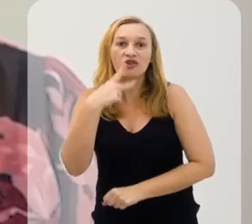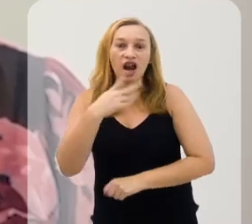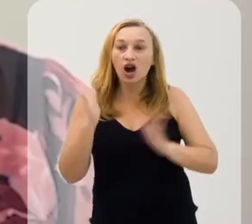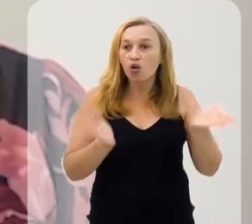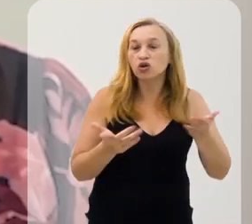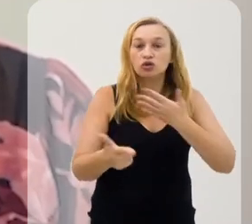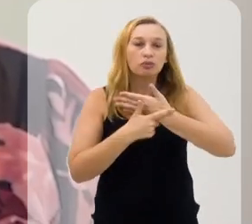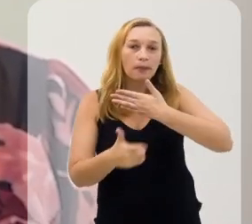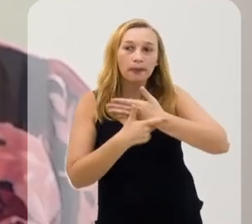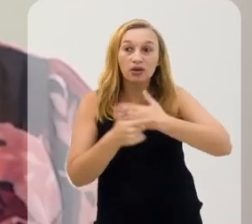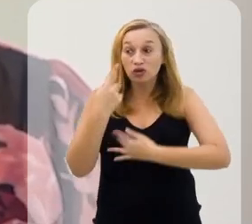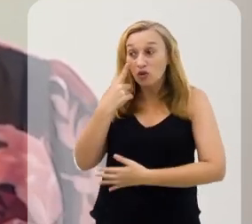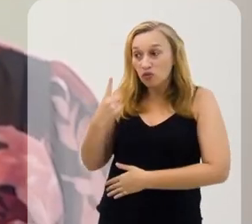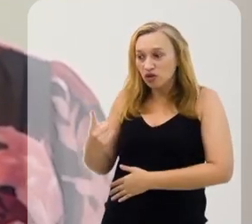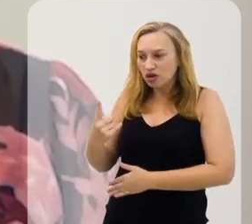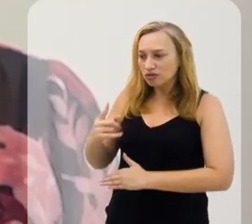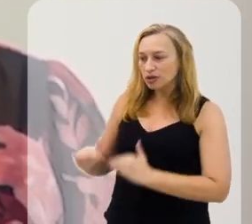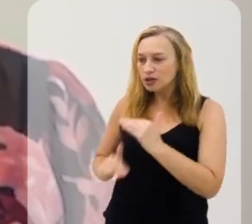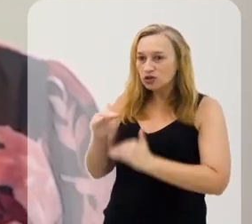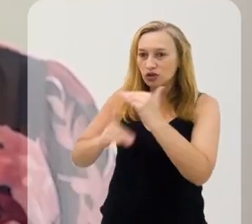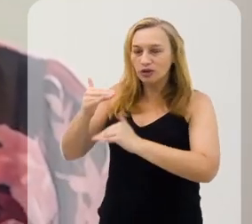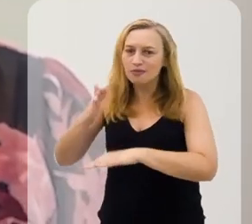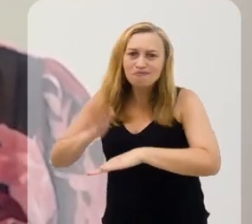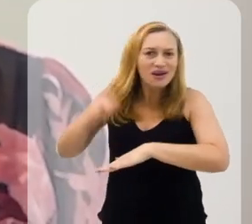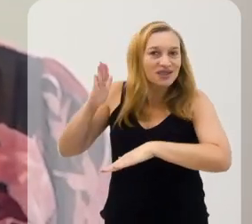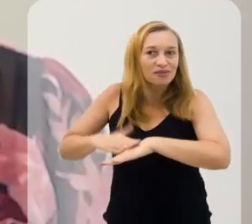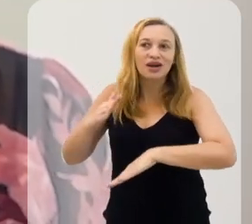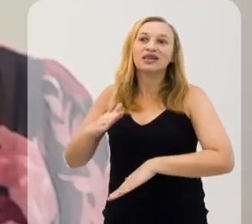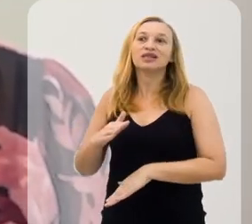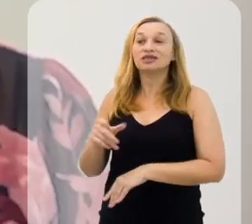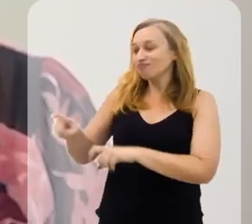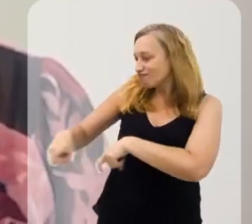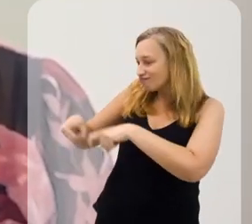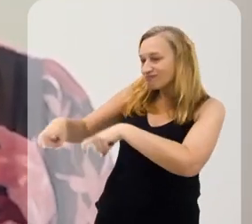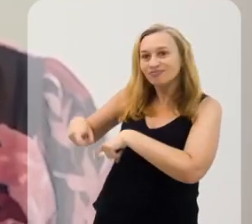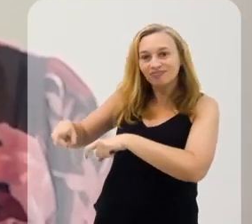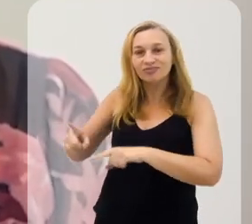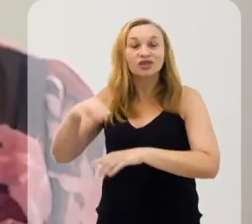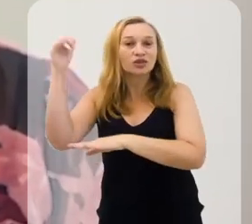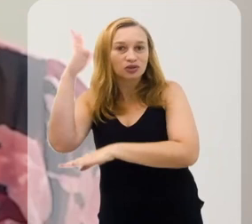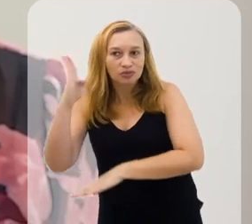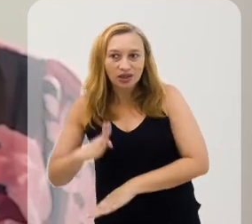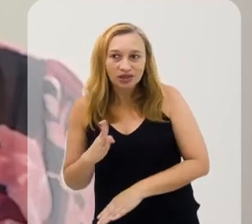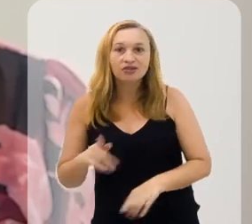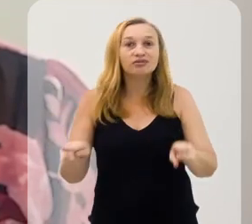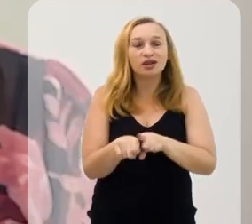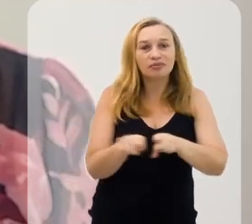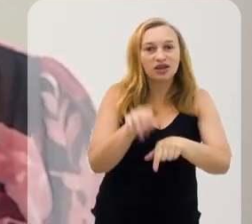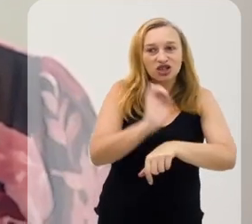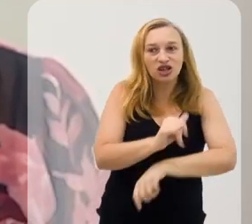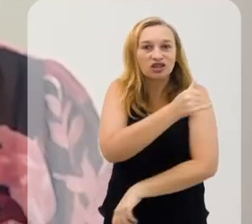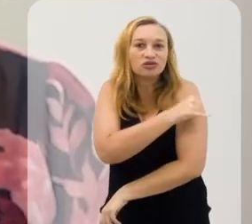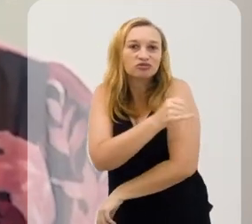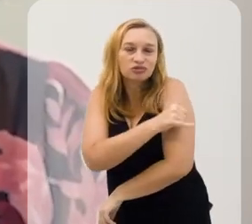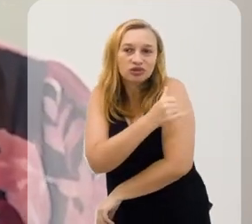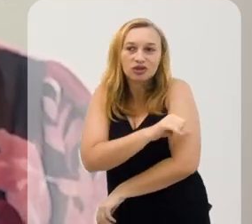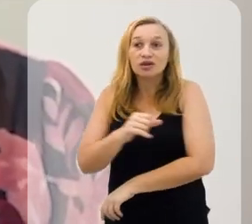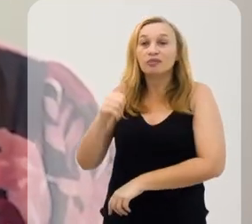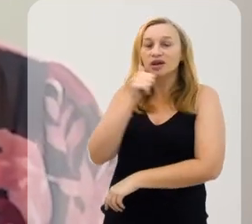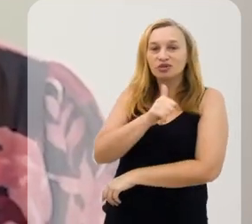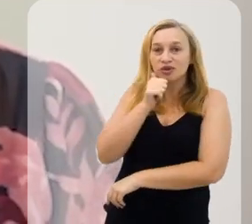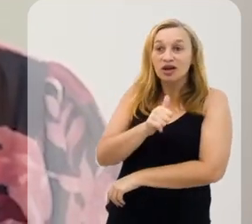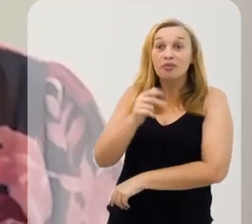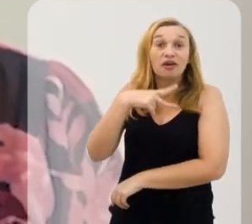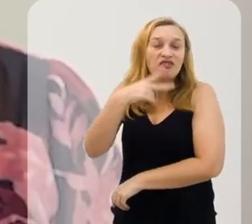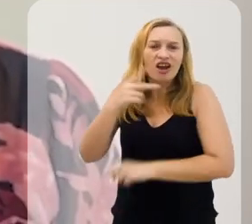que vamos abordar hoje. O papel que estamos vendo ser desempenhado cada vez mais na agricultura do Brasil e do estado do Rio